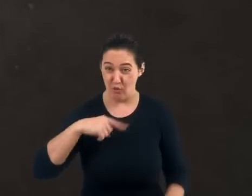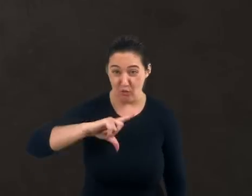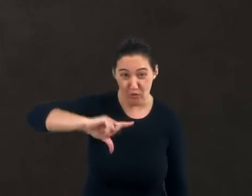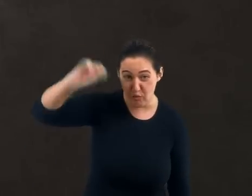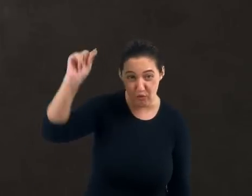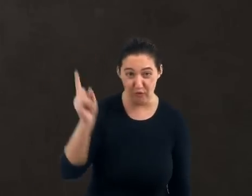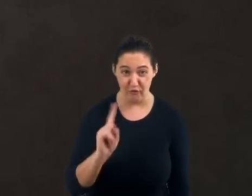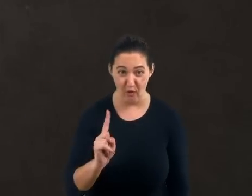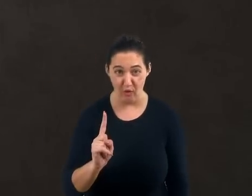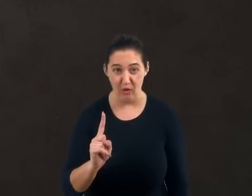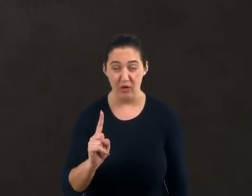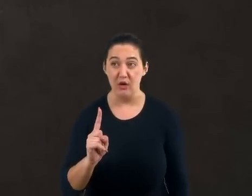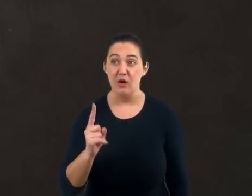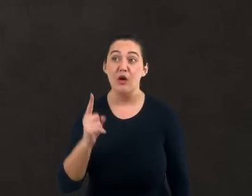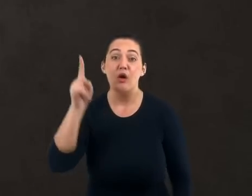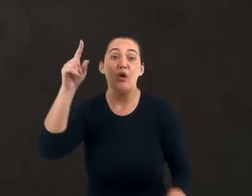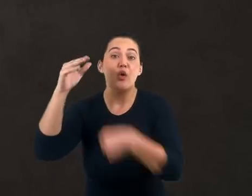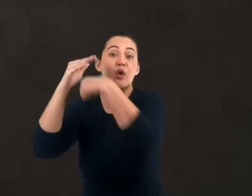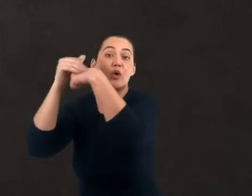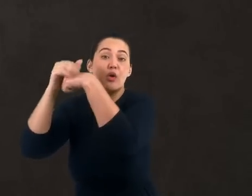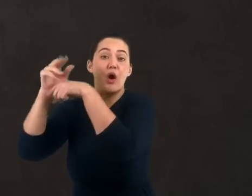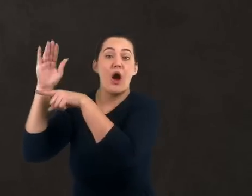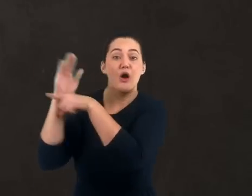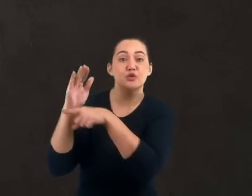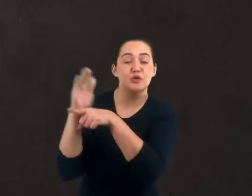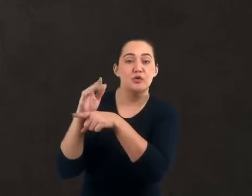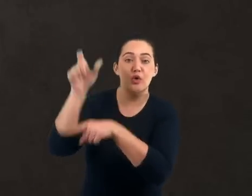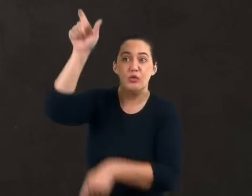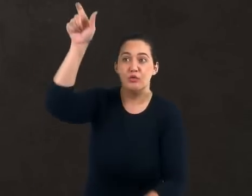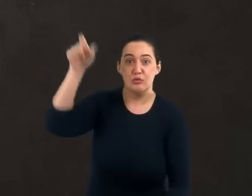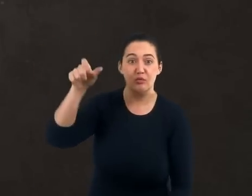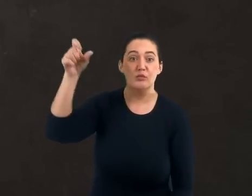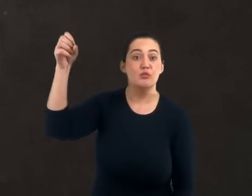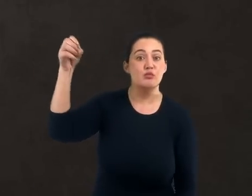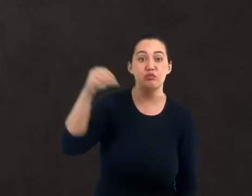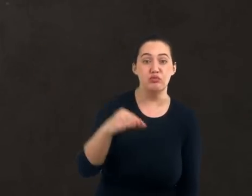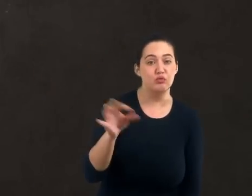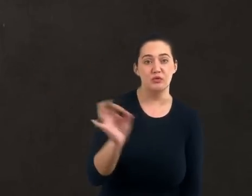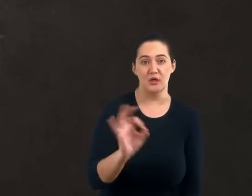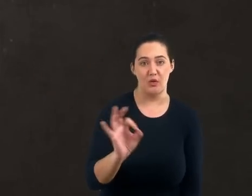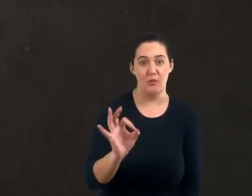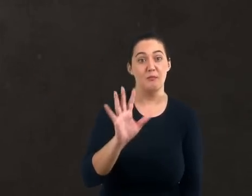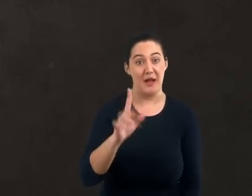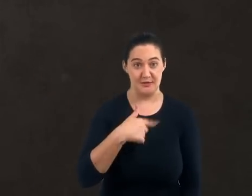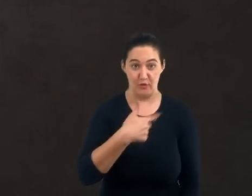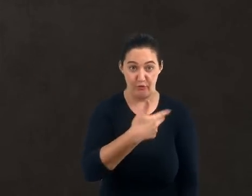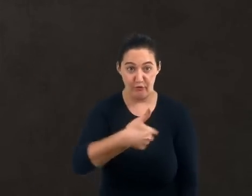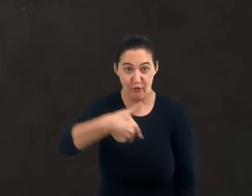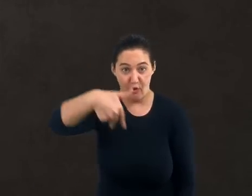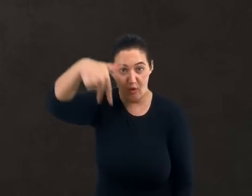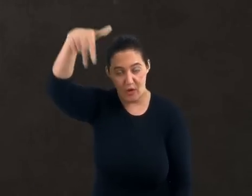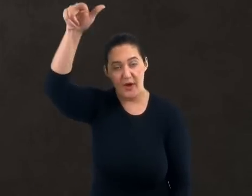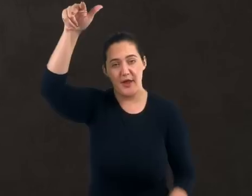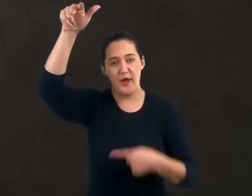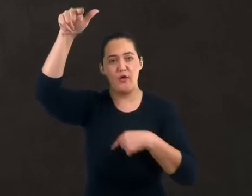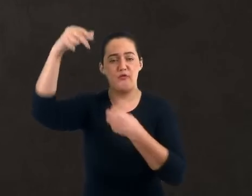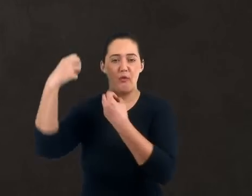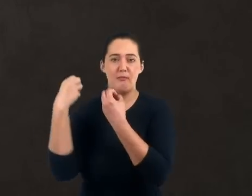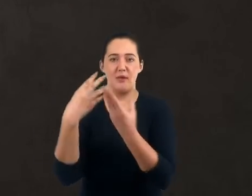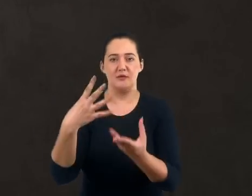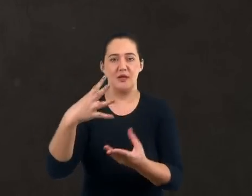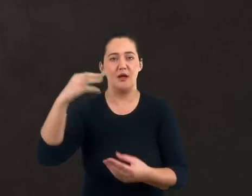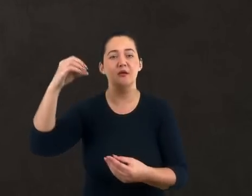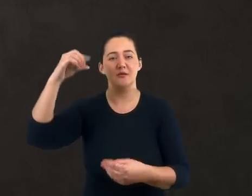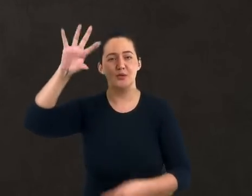for, o auxiliador não virá até você. Mas se eu for, vô-lo enviarei. João 16,